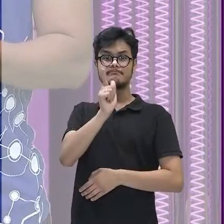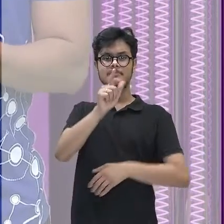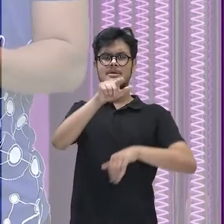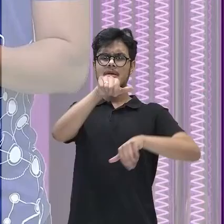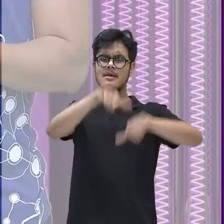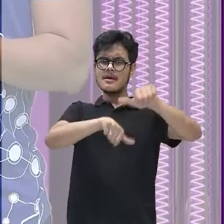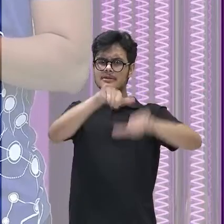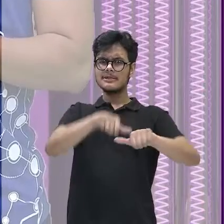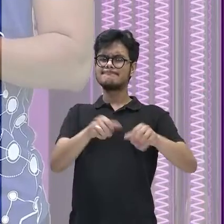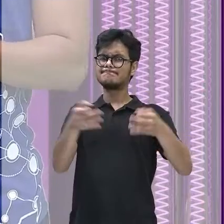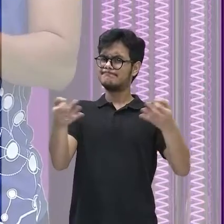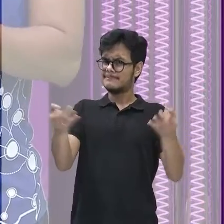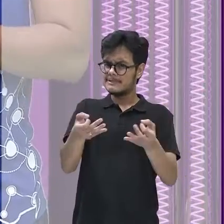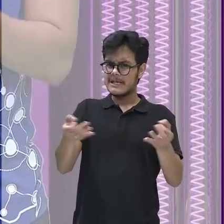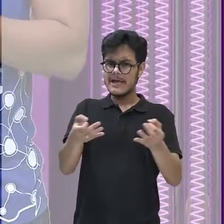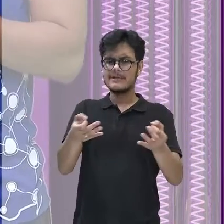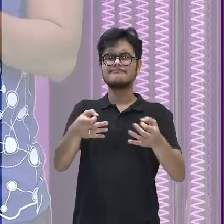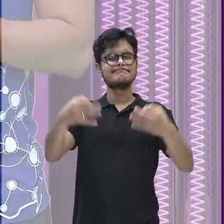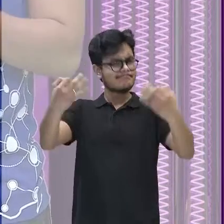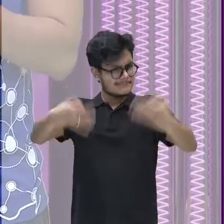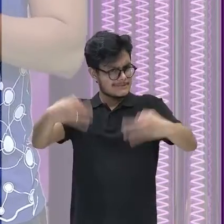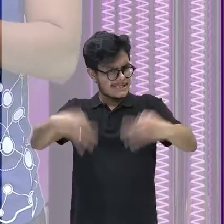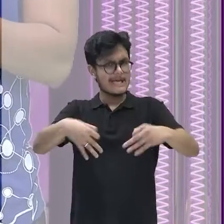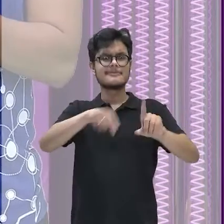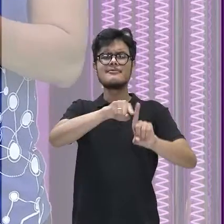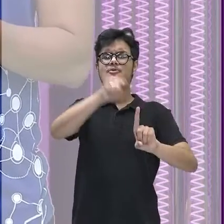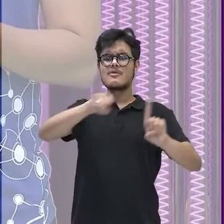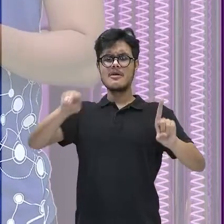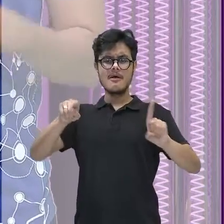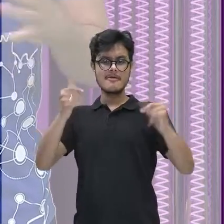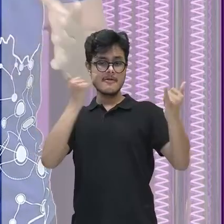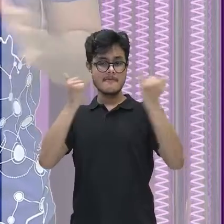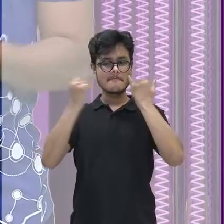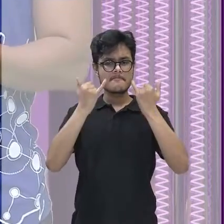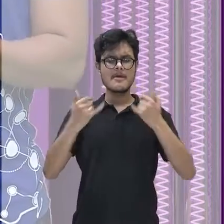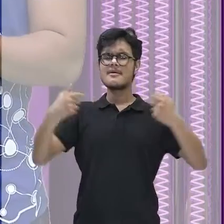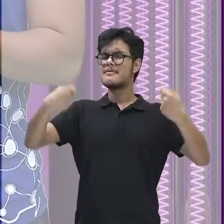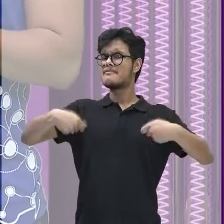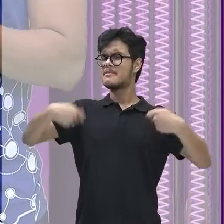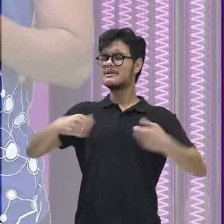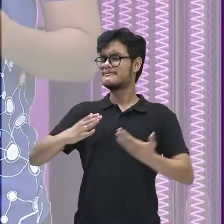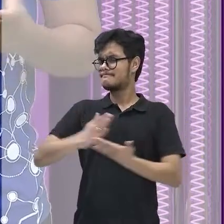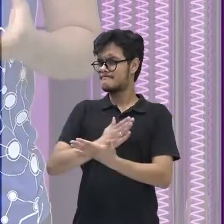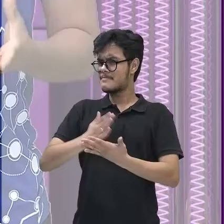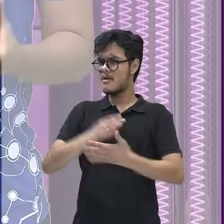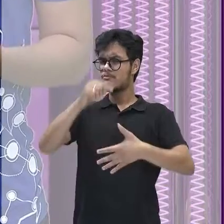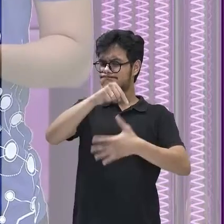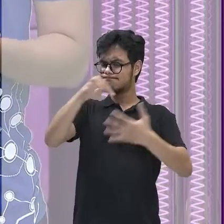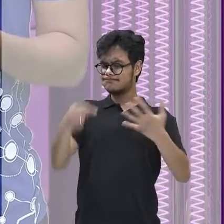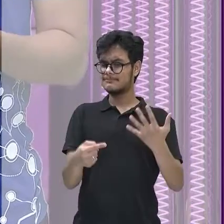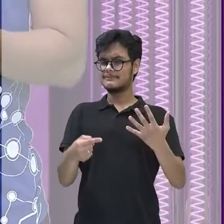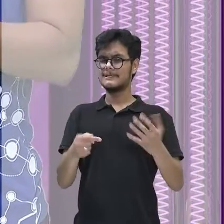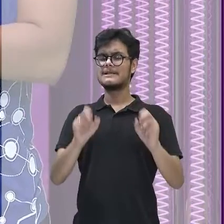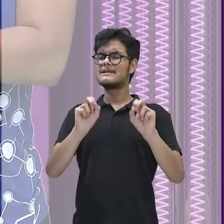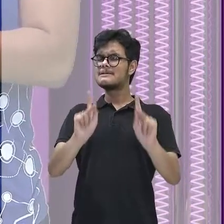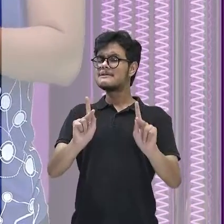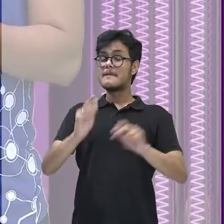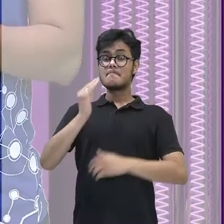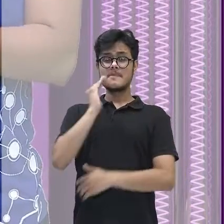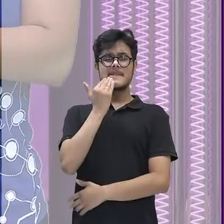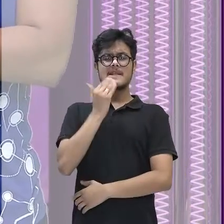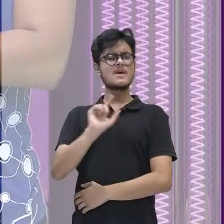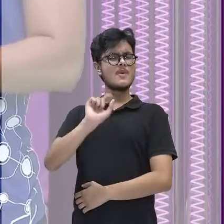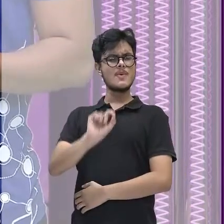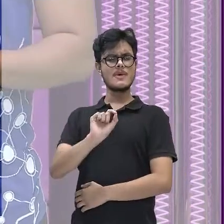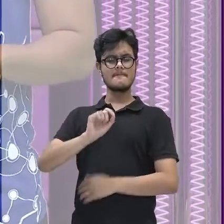forma correta, correta para analisar um gráfico, o que nós precisamos entender, né? Inicialmente,